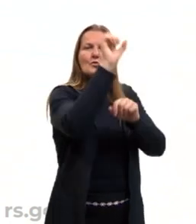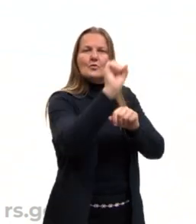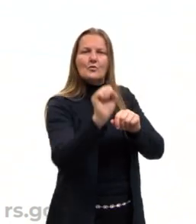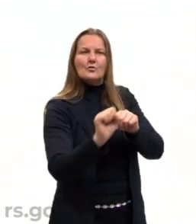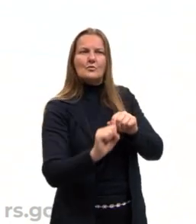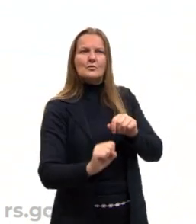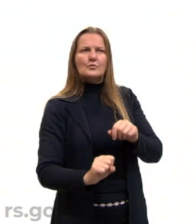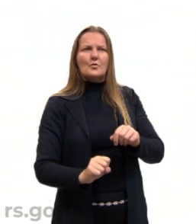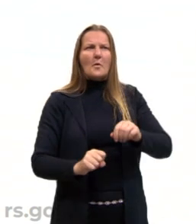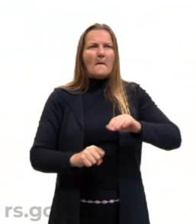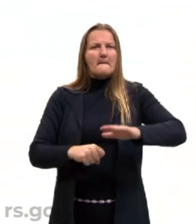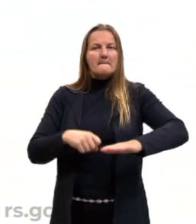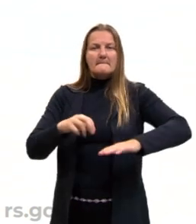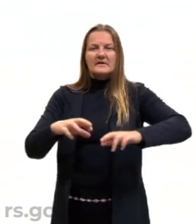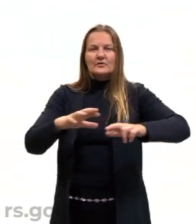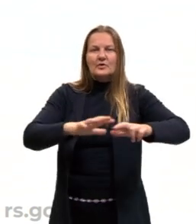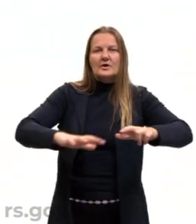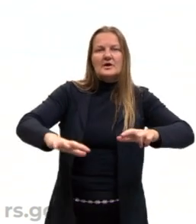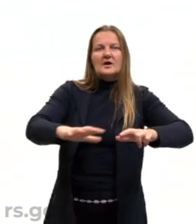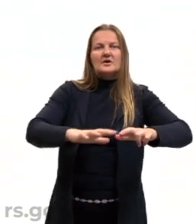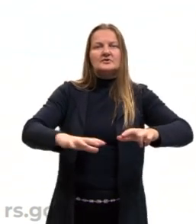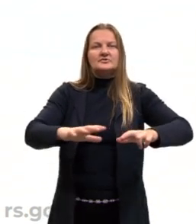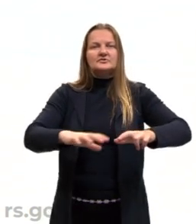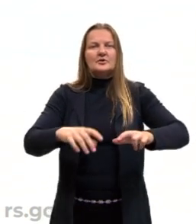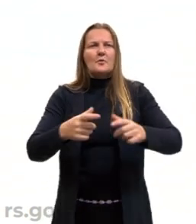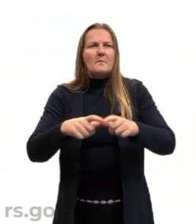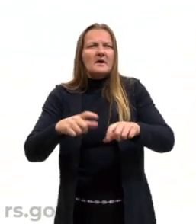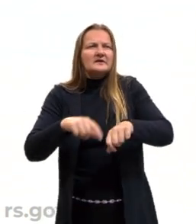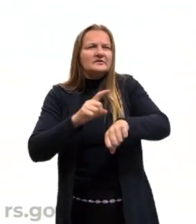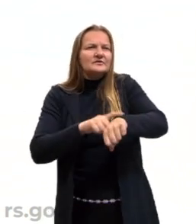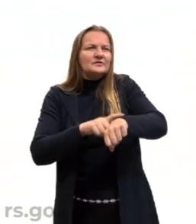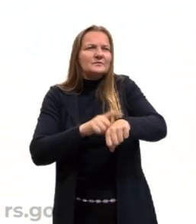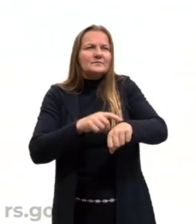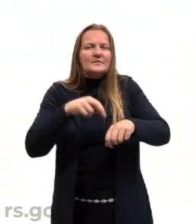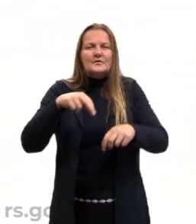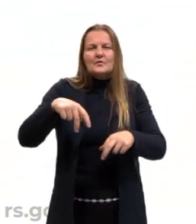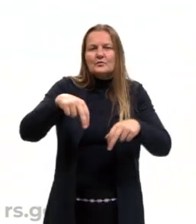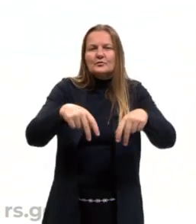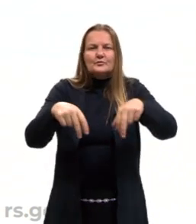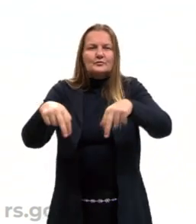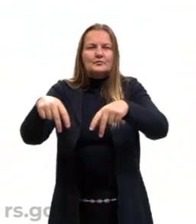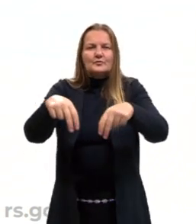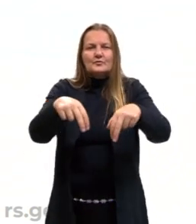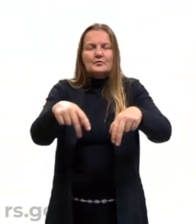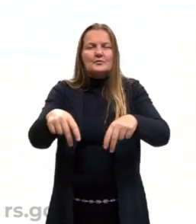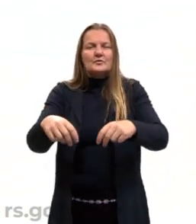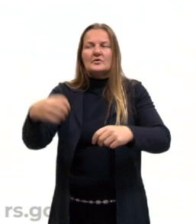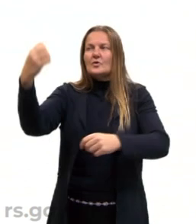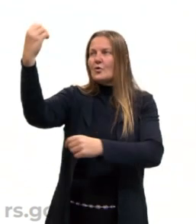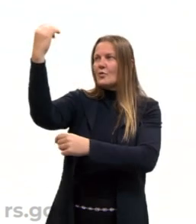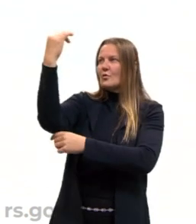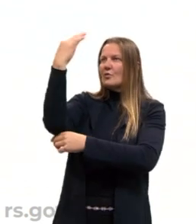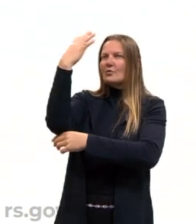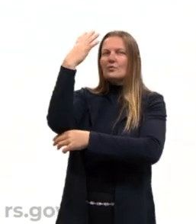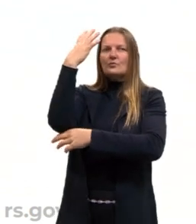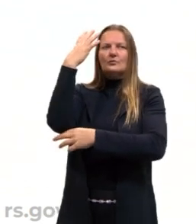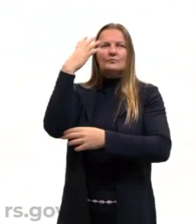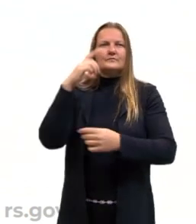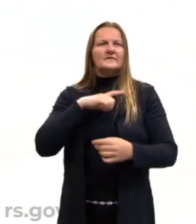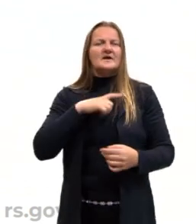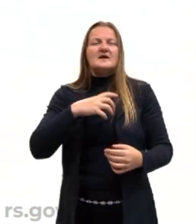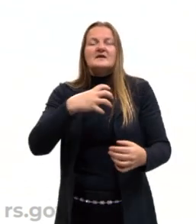piso na região mais vegetal do tempo no ambiente do tempo e da Lúcia